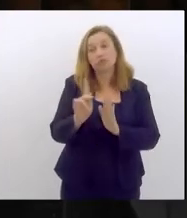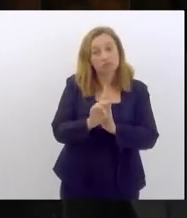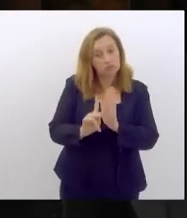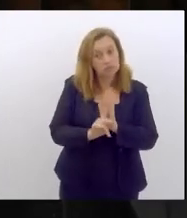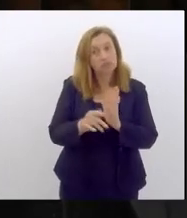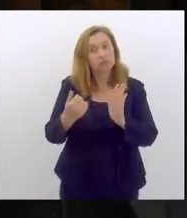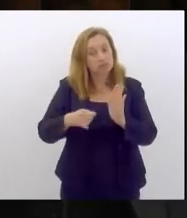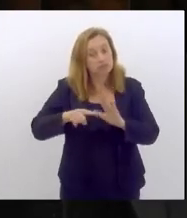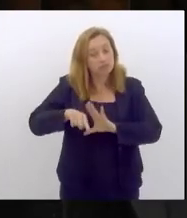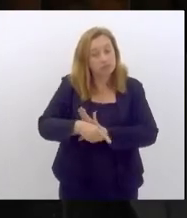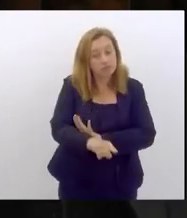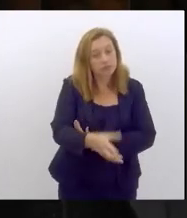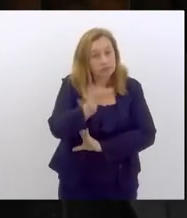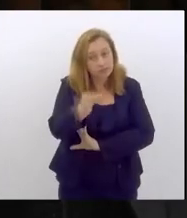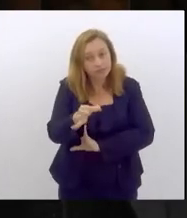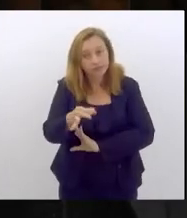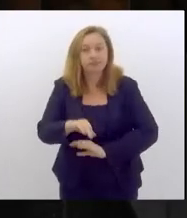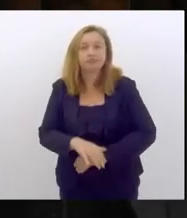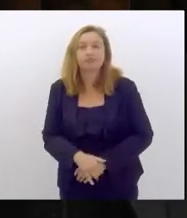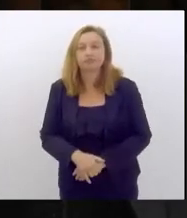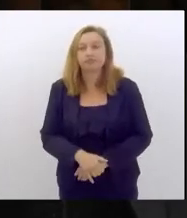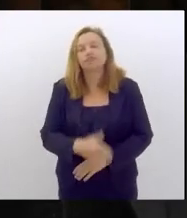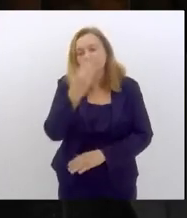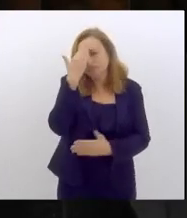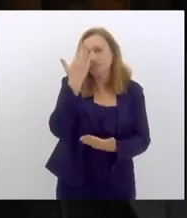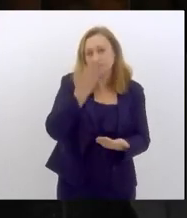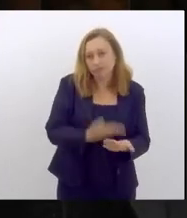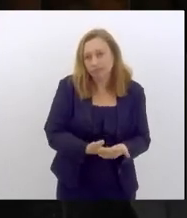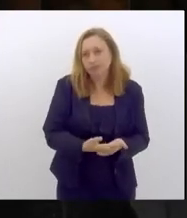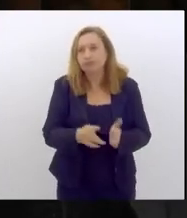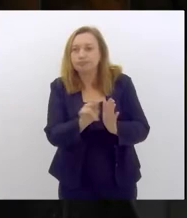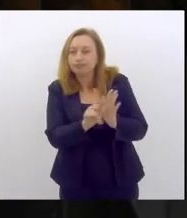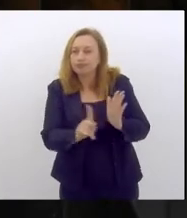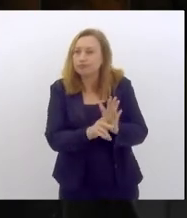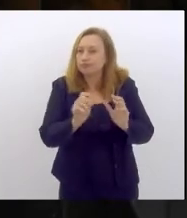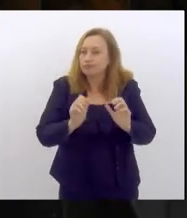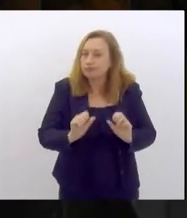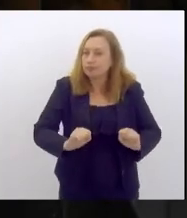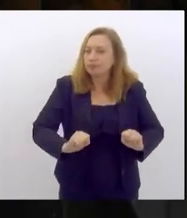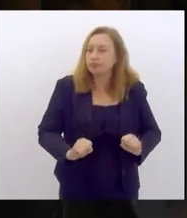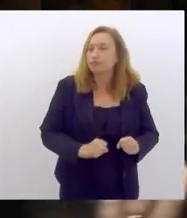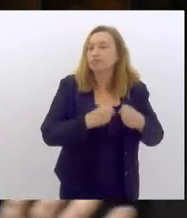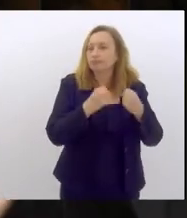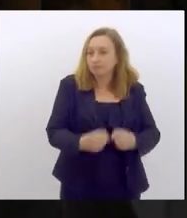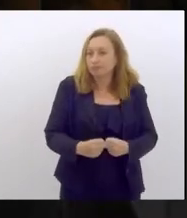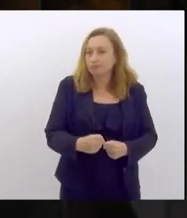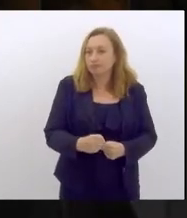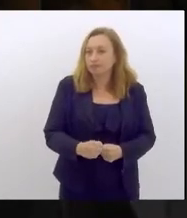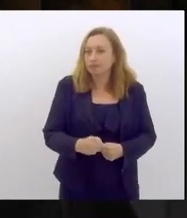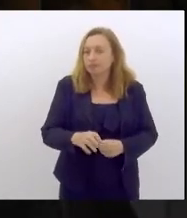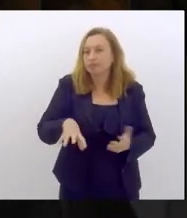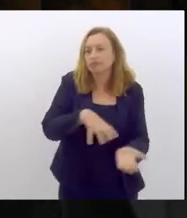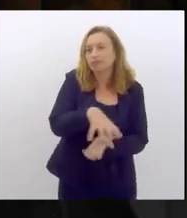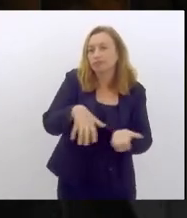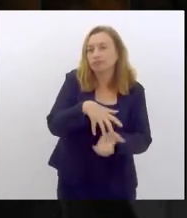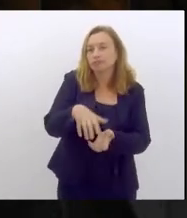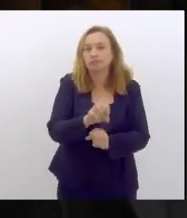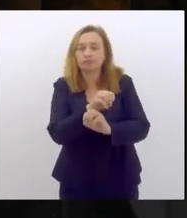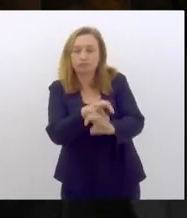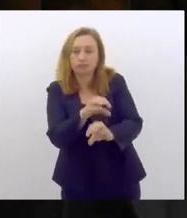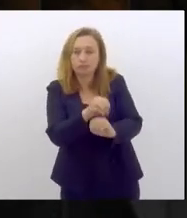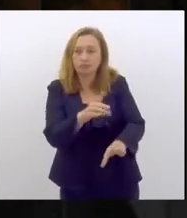precisa ser aprofundado da maneira adequada. Eu acredito que esse projeto tem um potencial, deputado Serafini, de revolucionar a educação no nosso